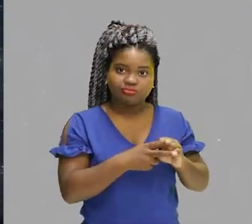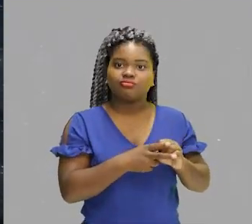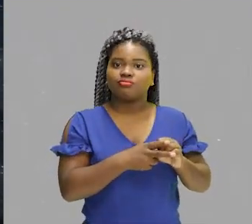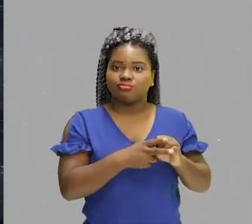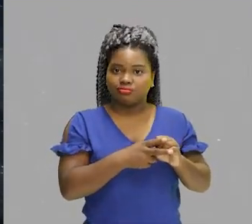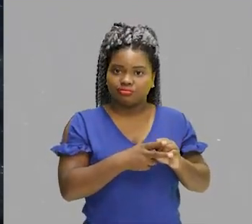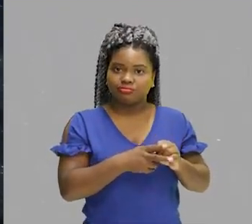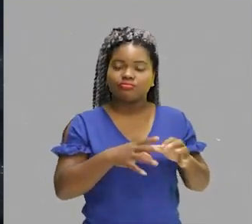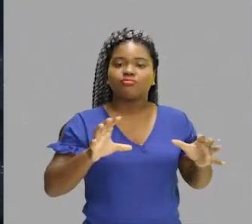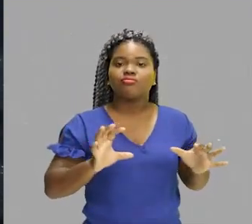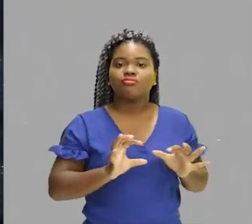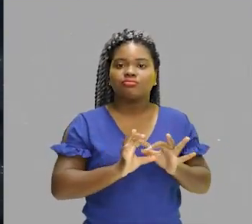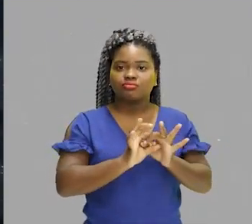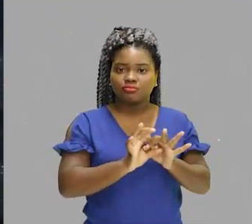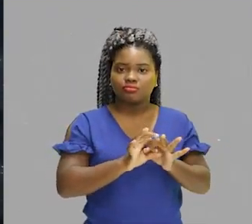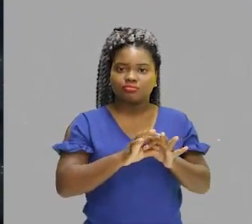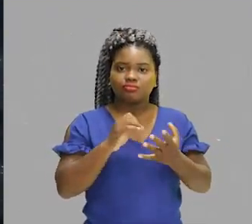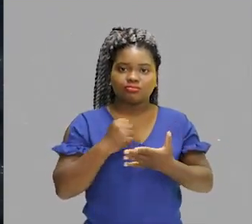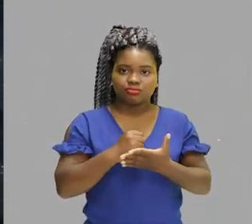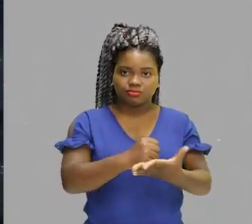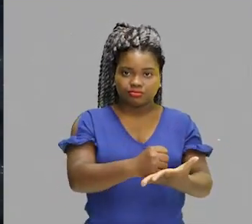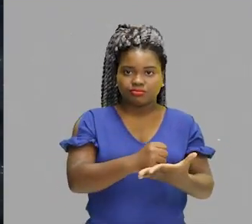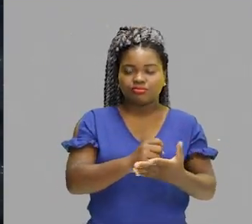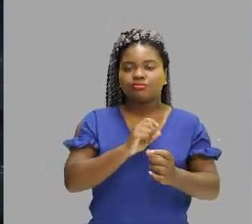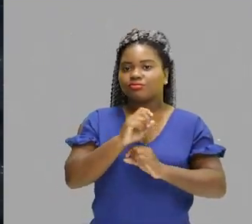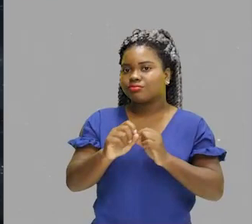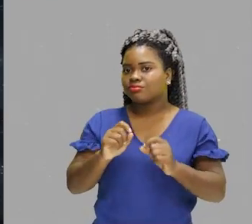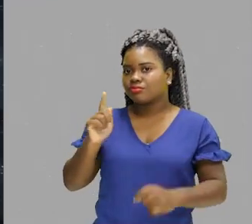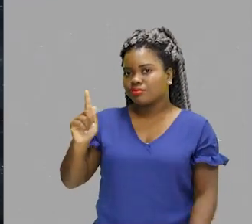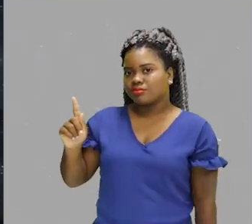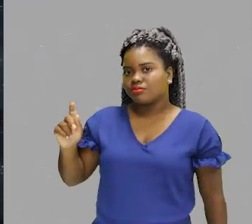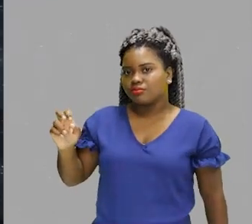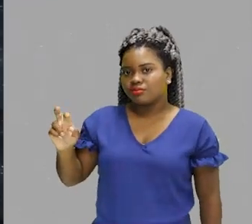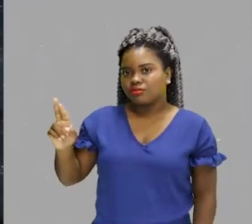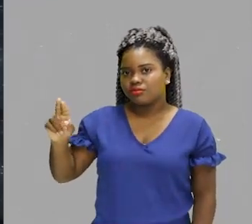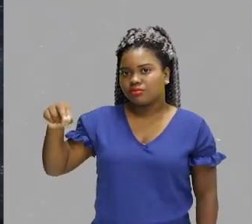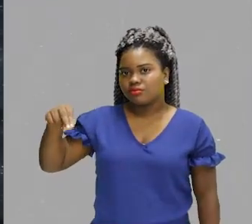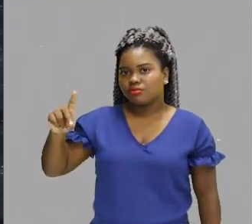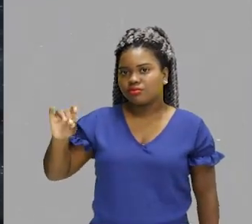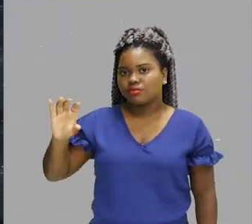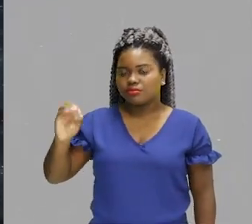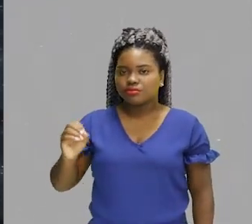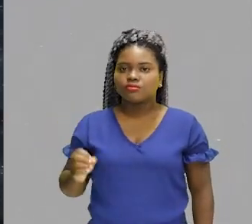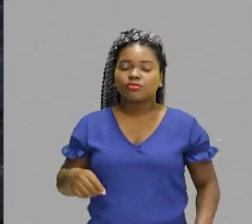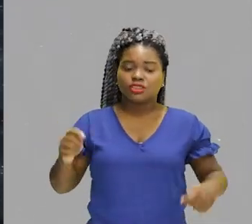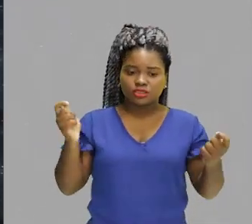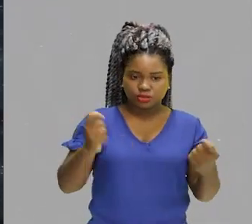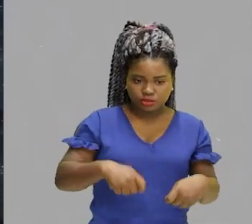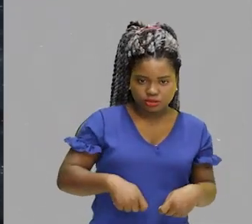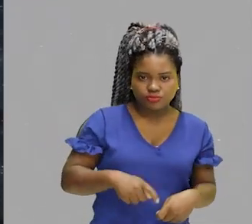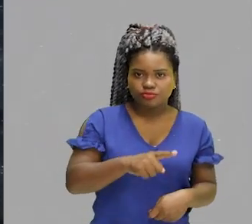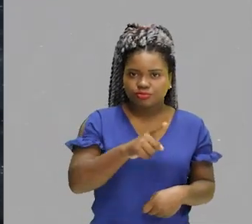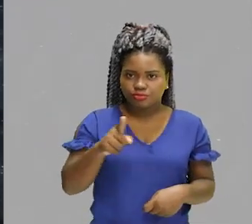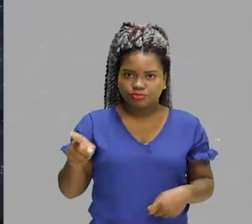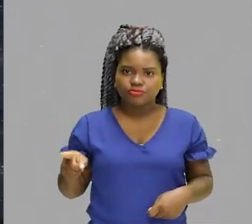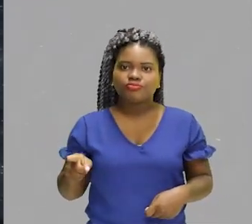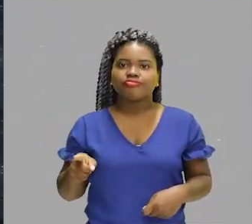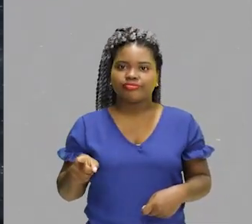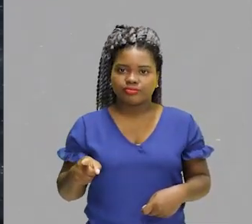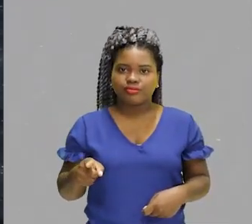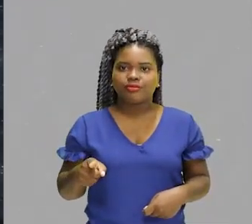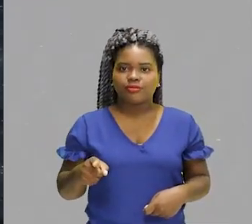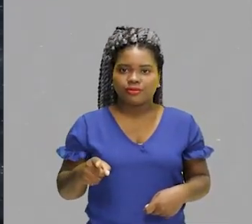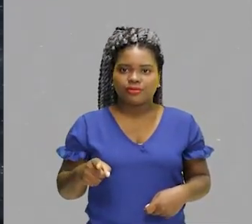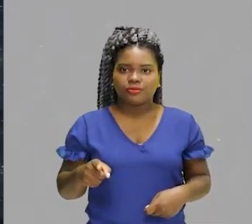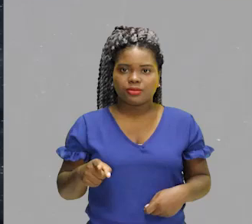gerúndio, tá? Como vocês podem, se estiver passando muito rápido aqui, vocês podem ir lá no portal, tá?